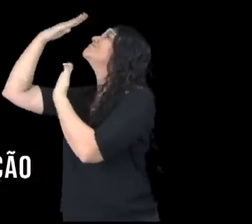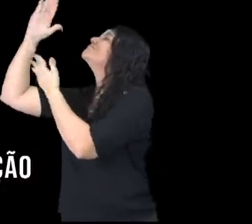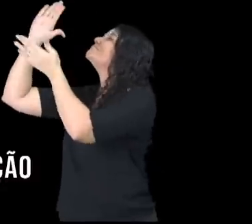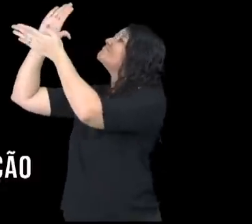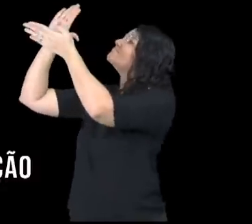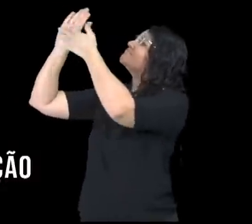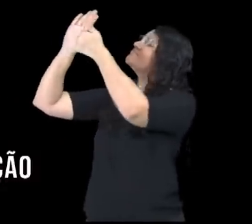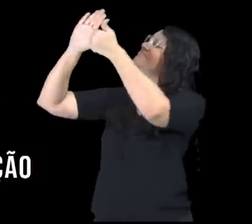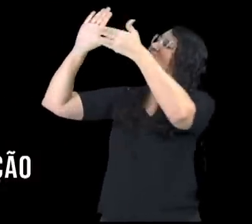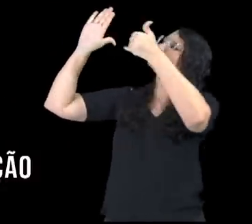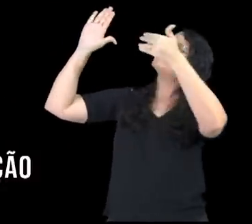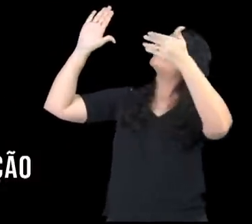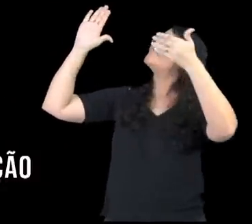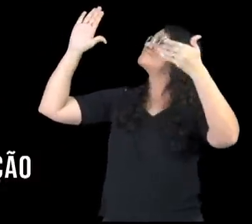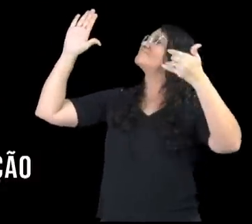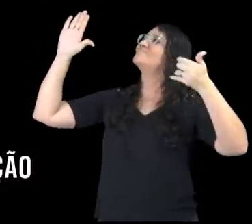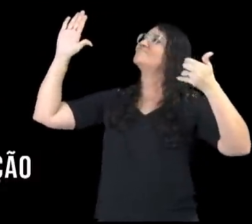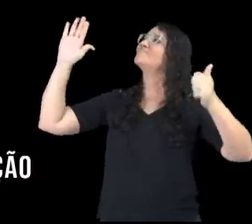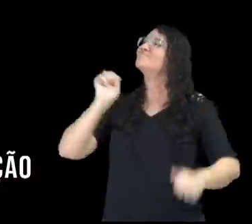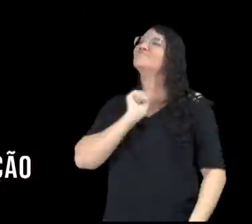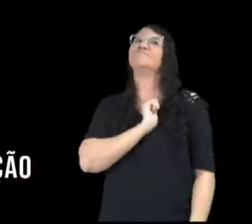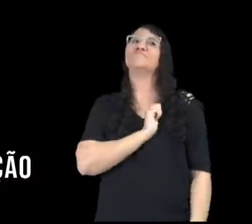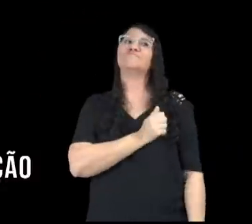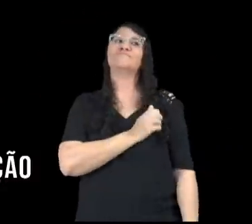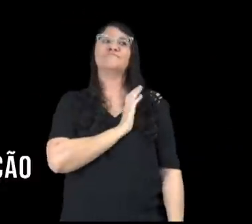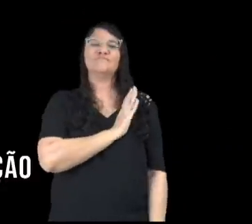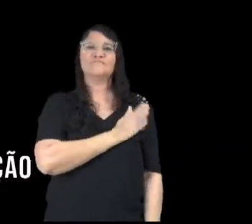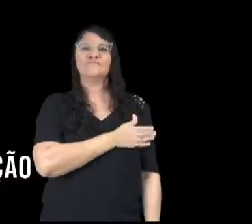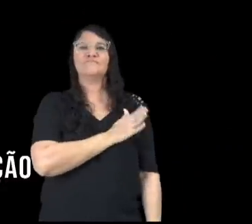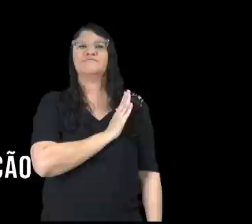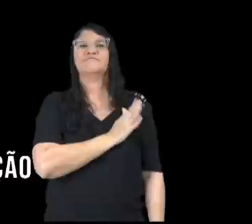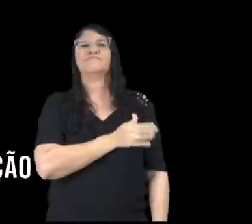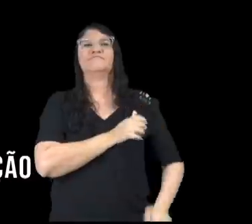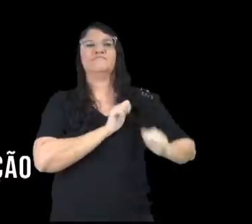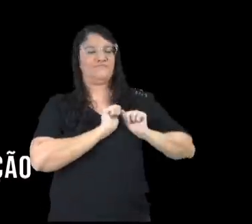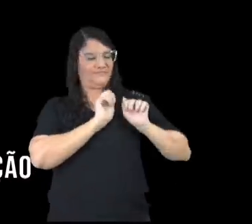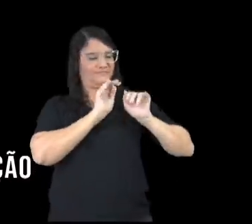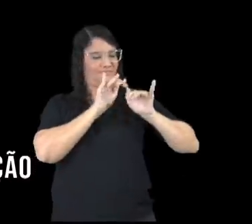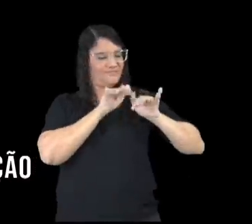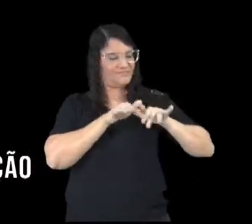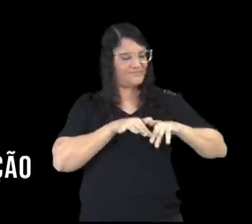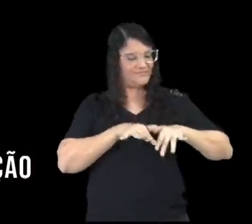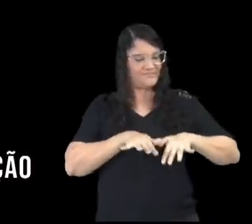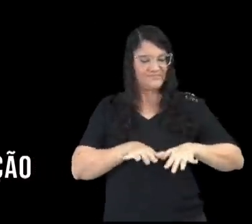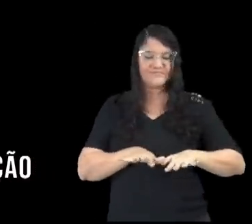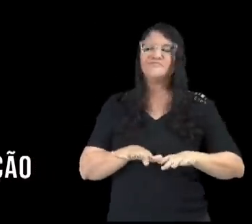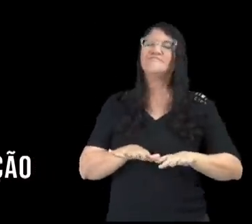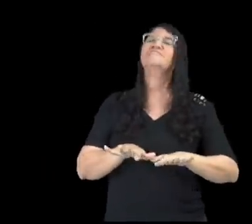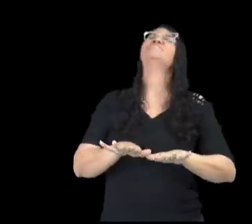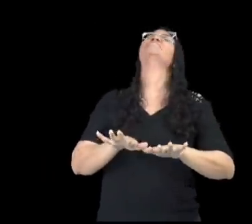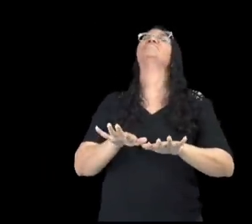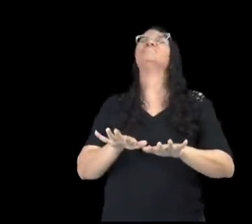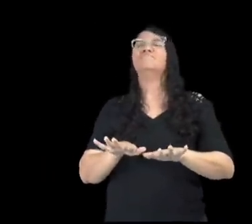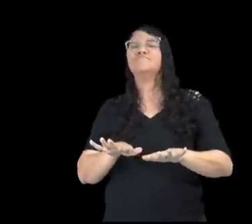Gratos louvores transborda o meu coração. Aleluia.